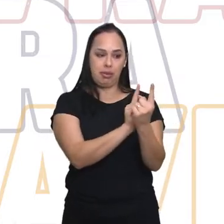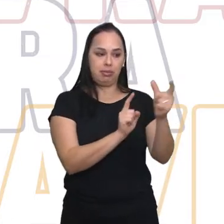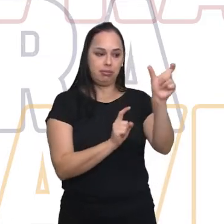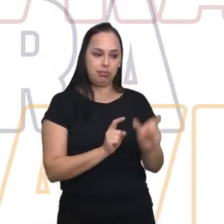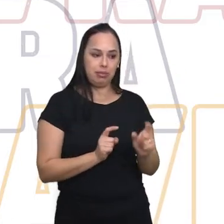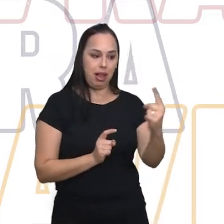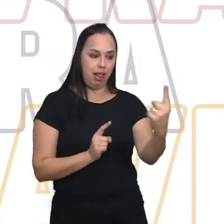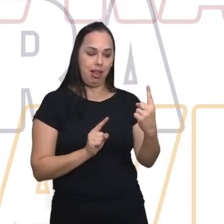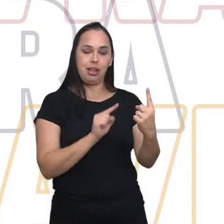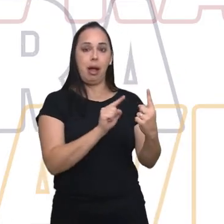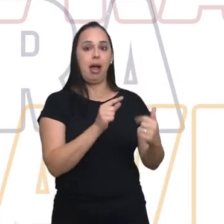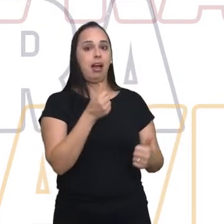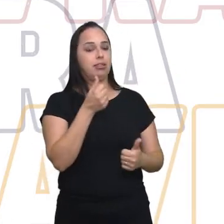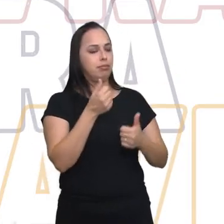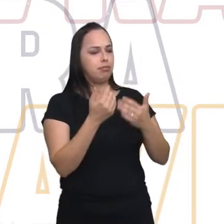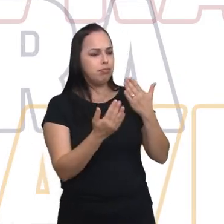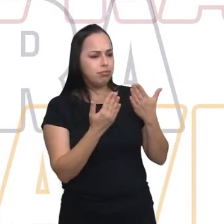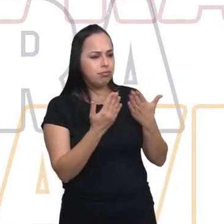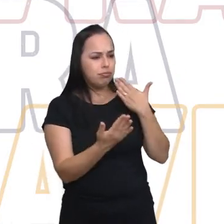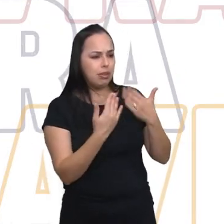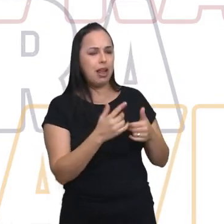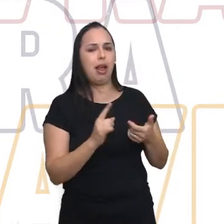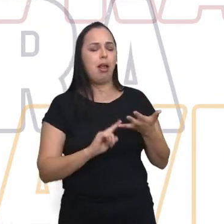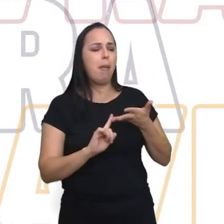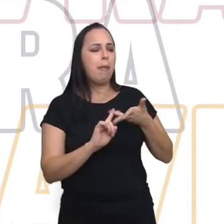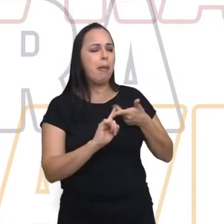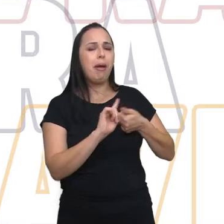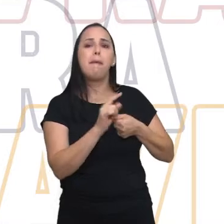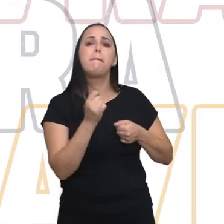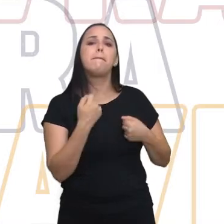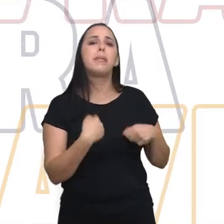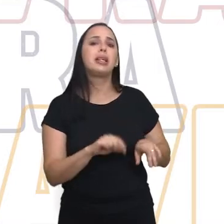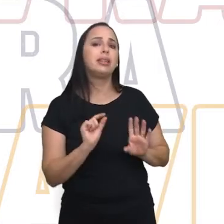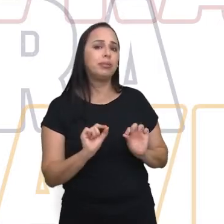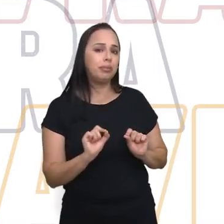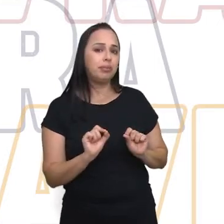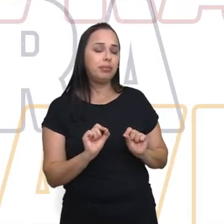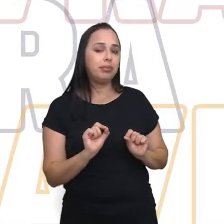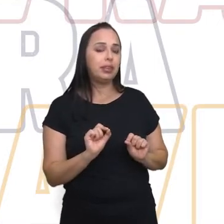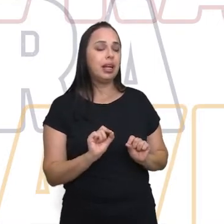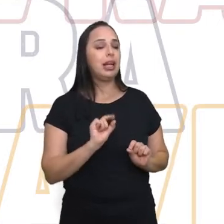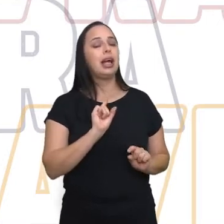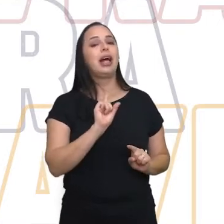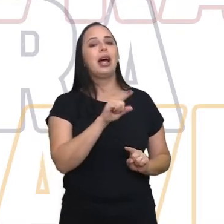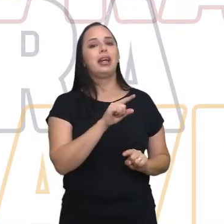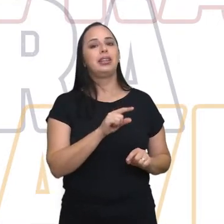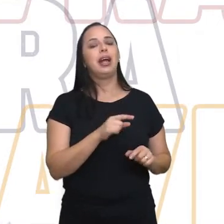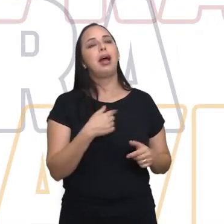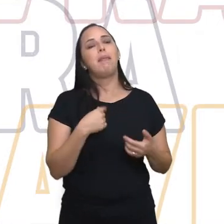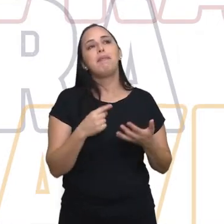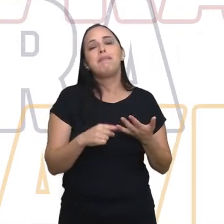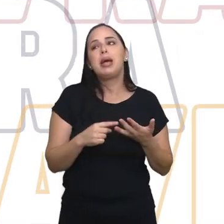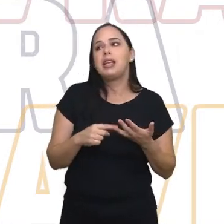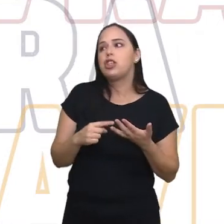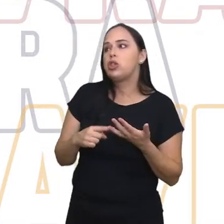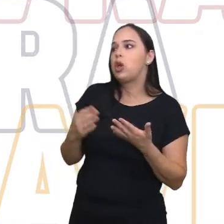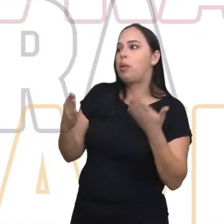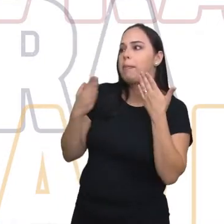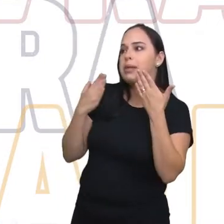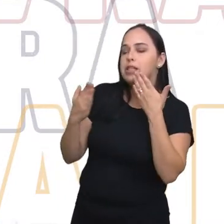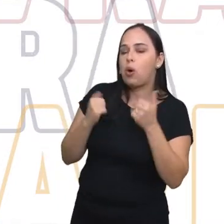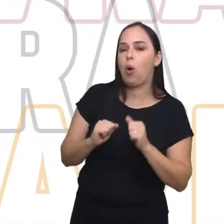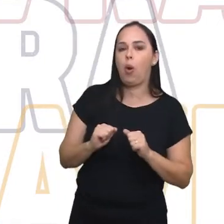chega na ONG, verifica todas as necessidades e aí esse paciente fala, eu preciso passar